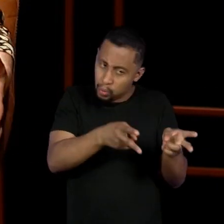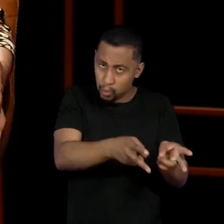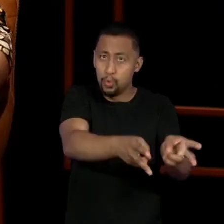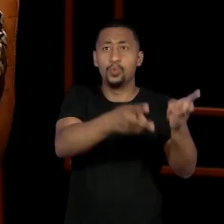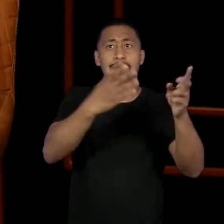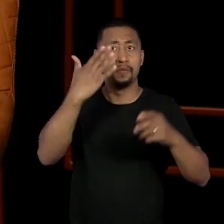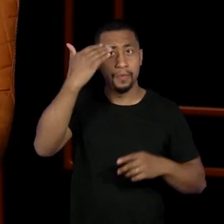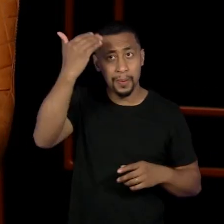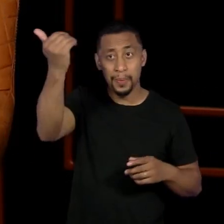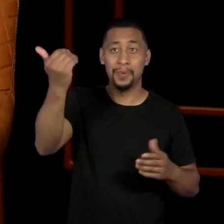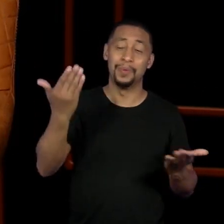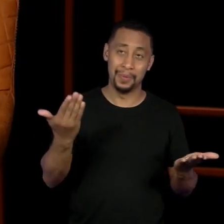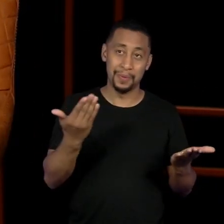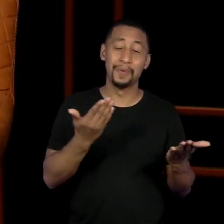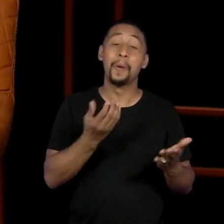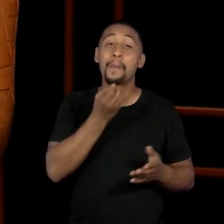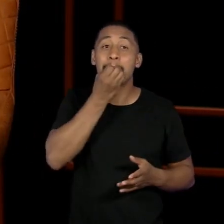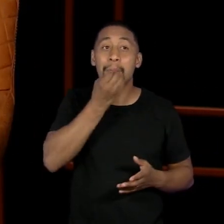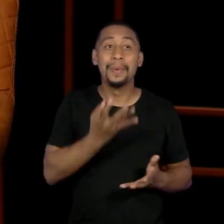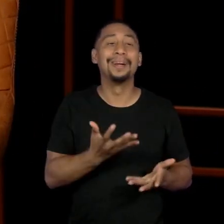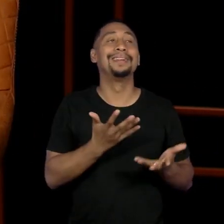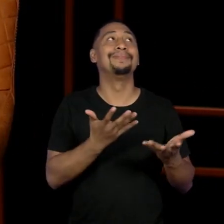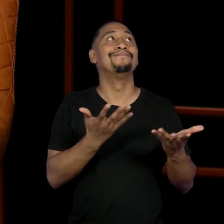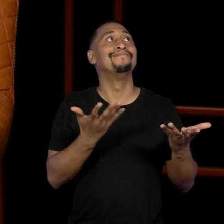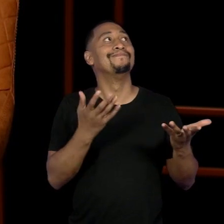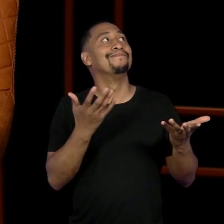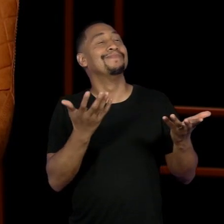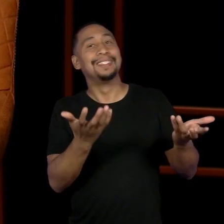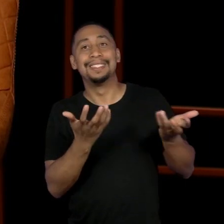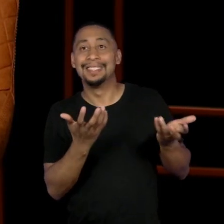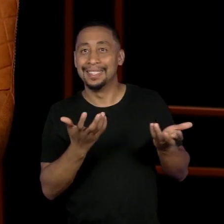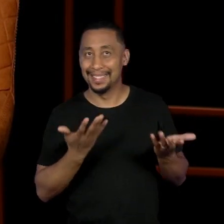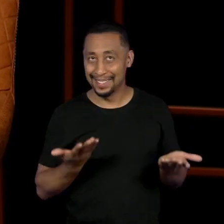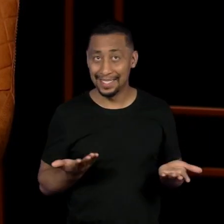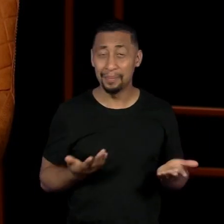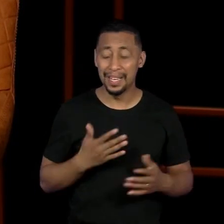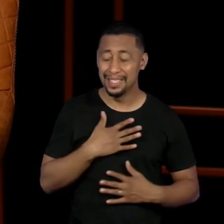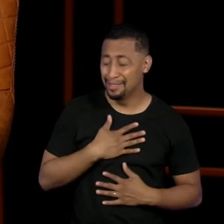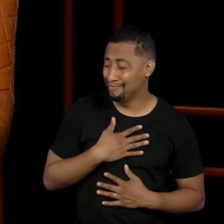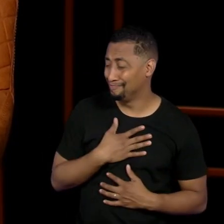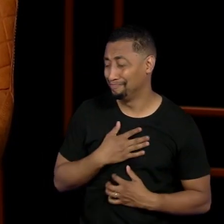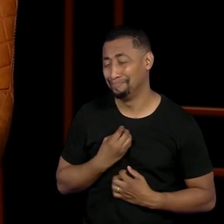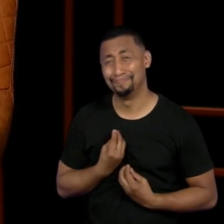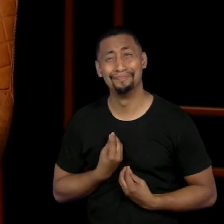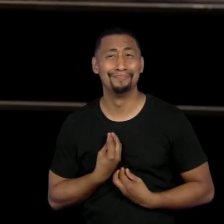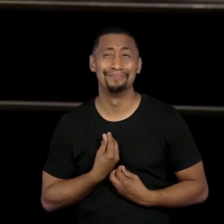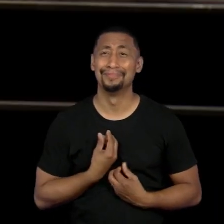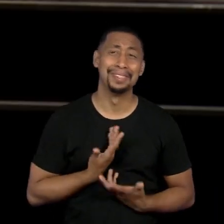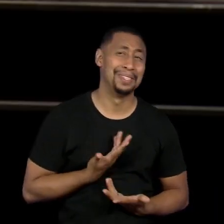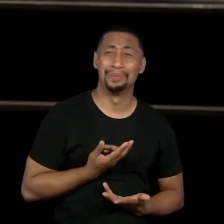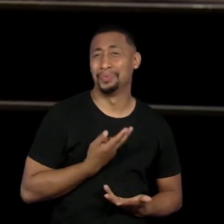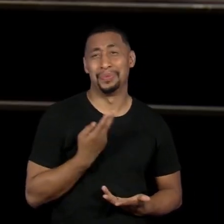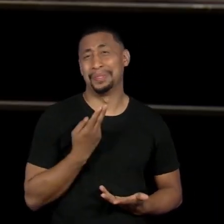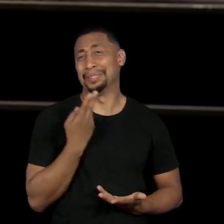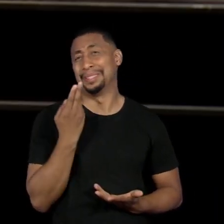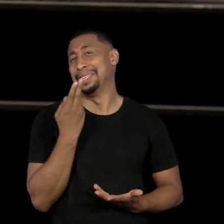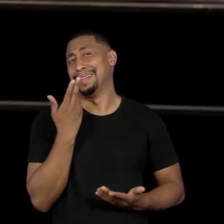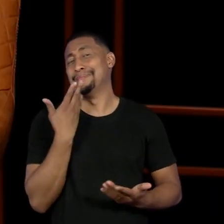Se Quis, não é? Mas eu fico cá por dentro assim... Não tem como, né,